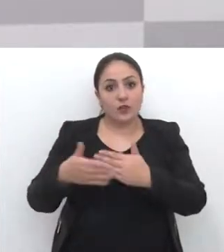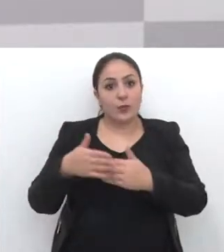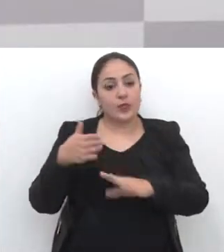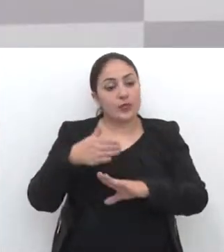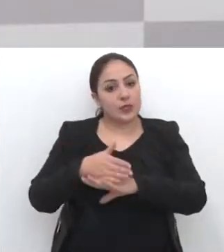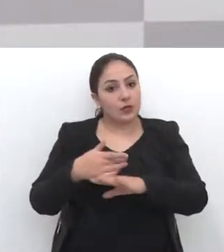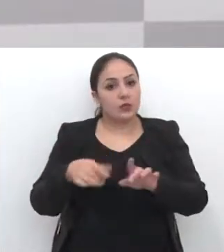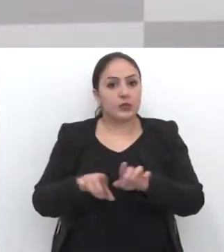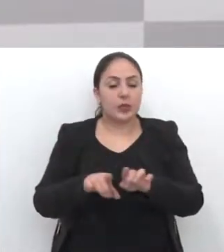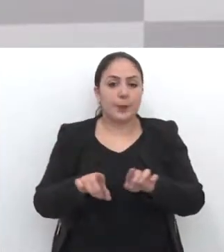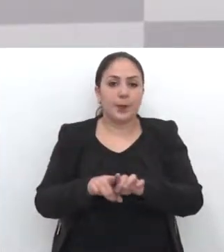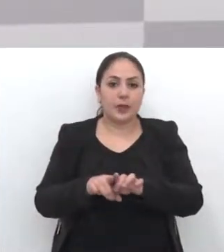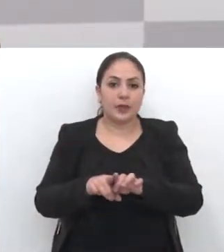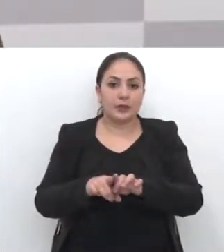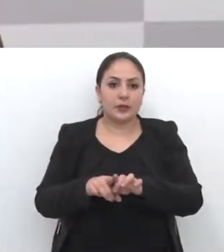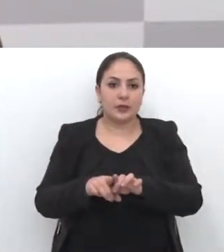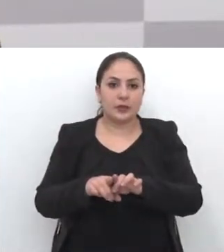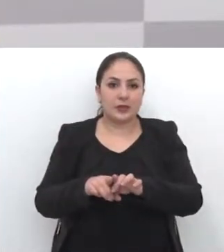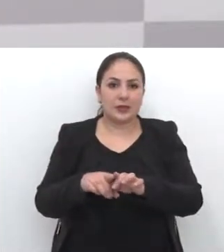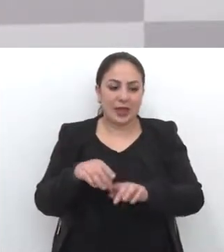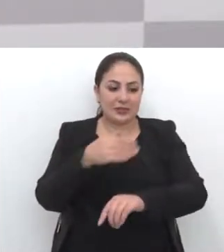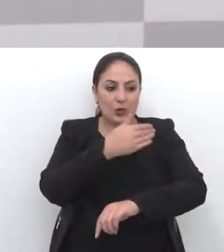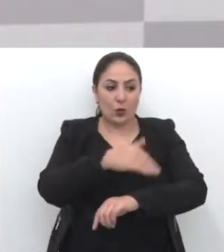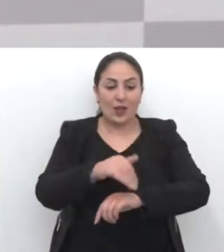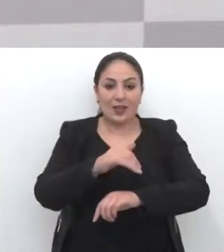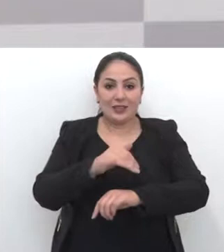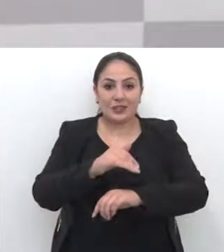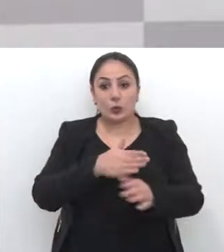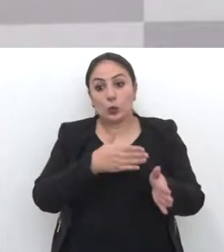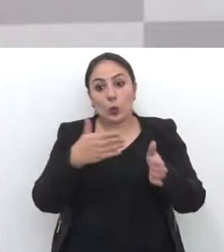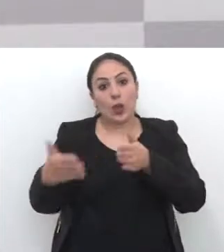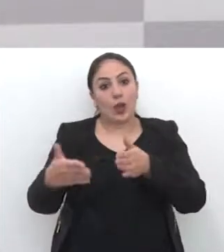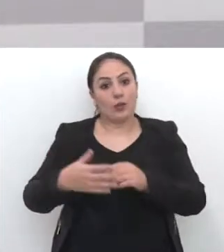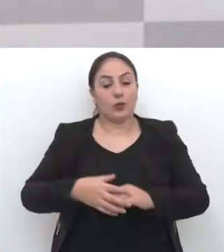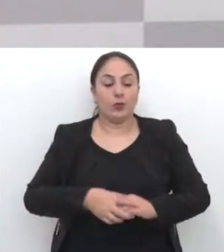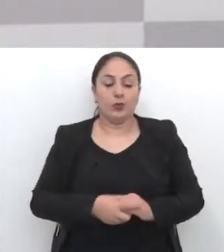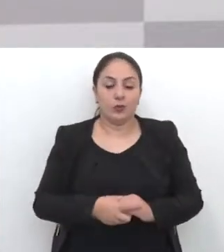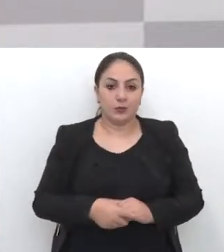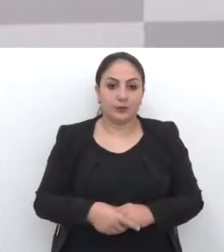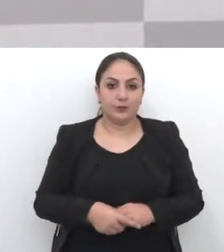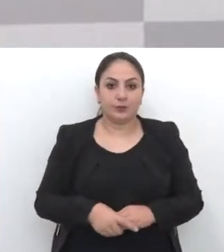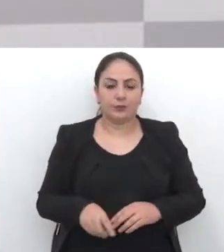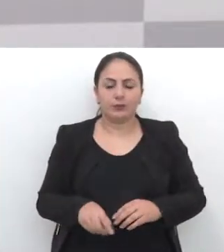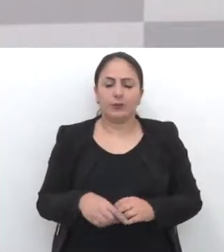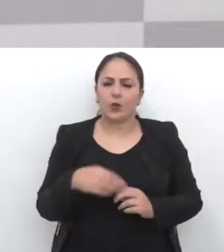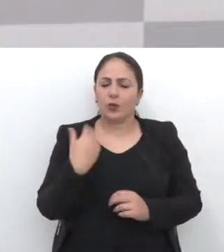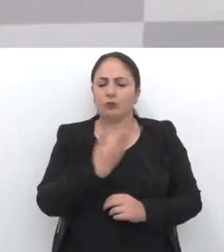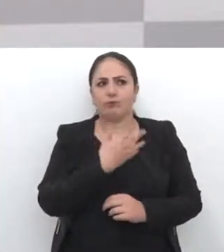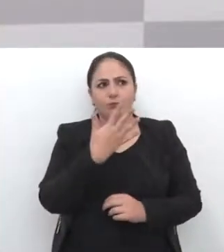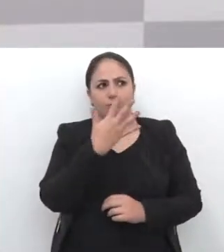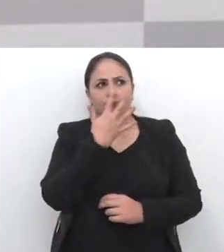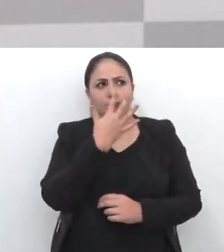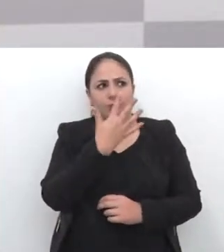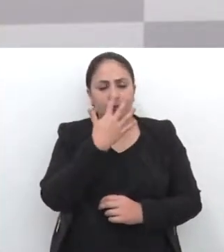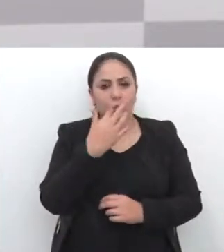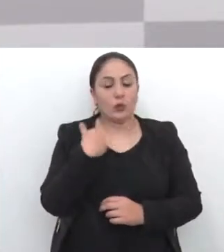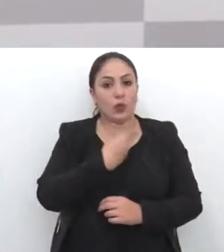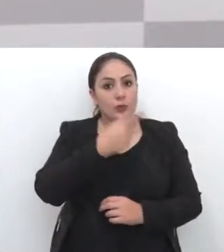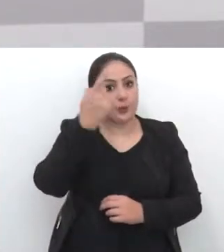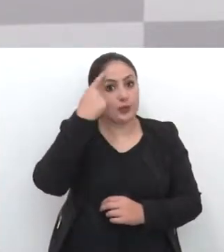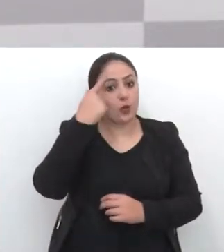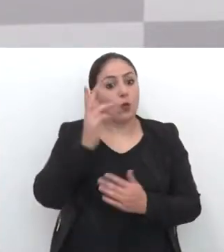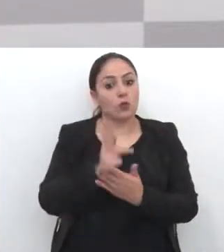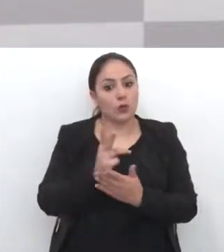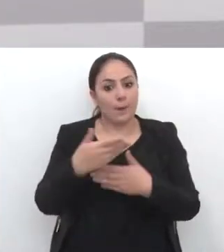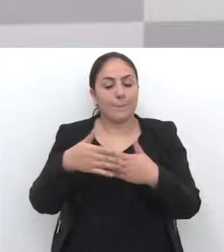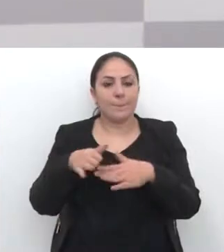do acesso e inclusive das vias laterais. Então, para nossa surpresa, nós achávamos